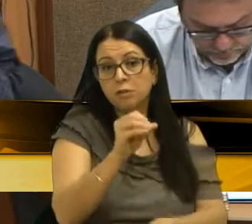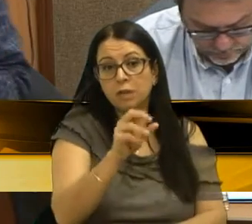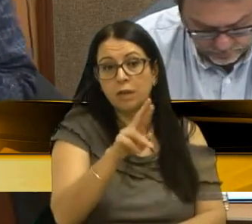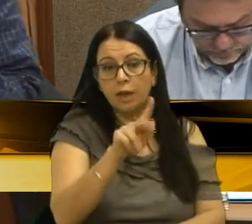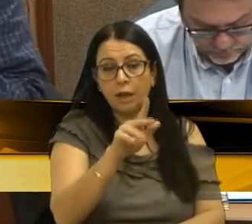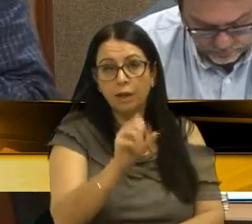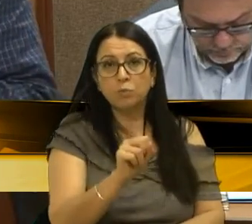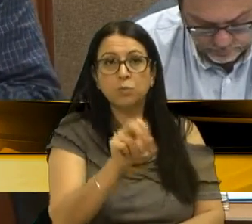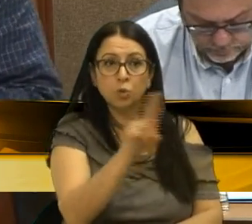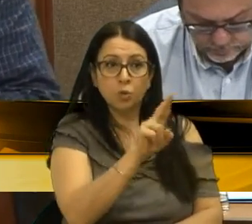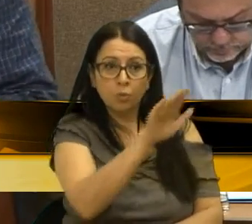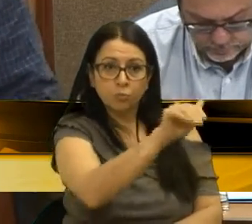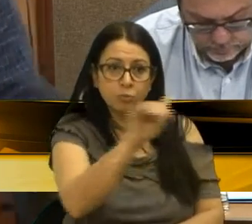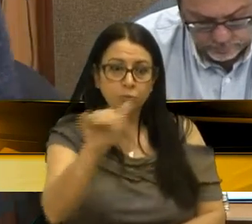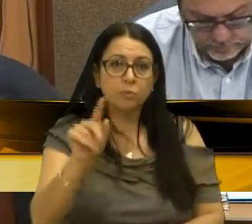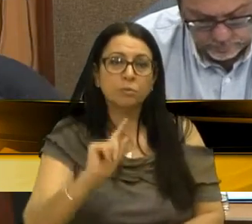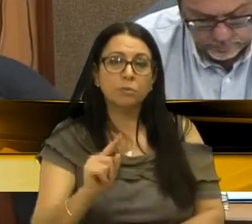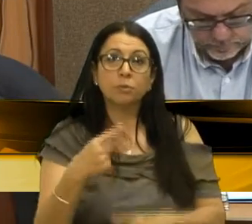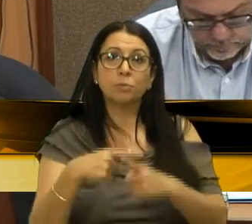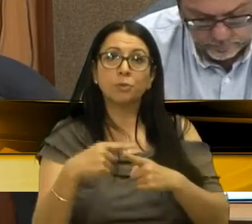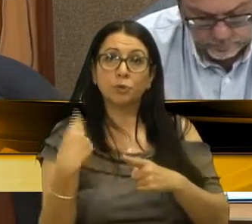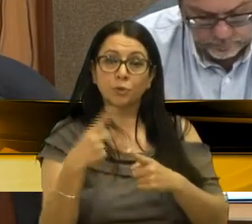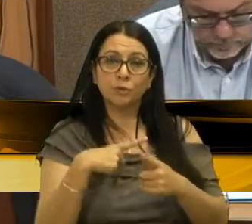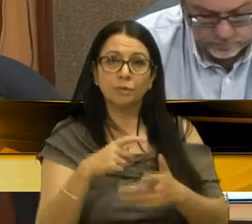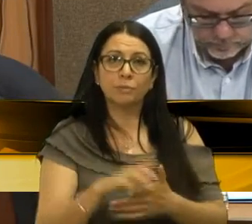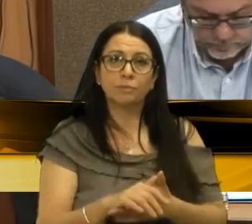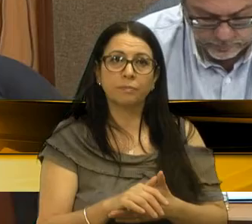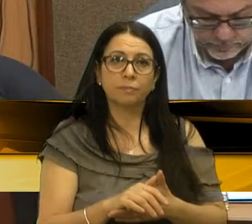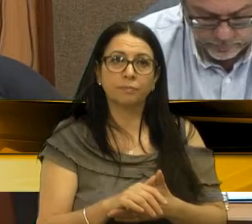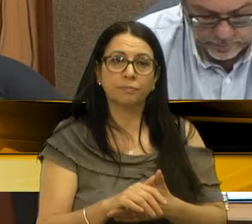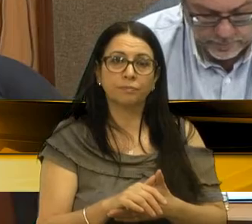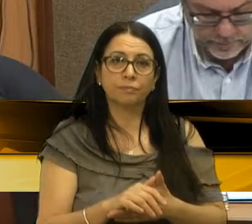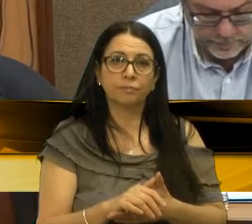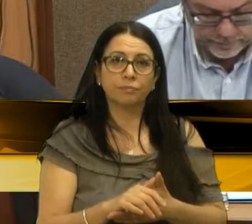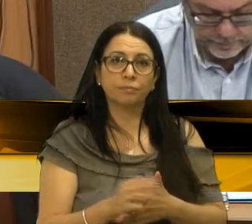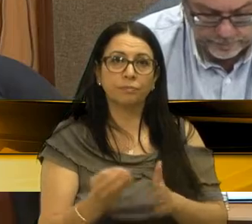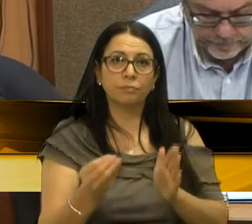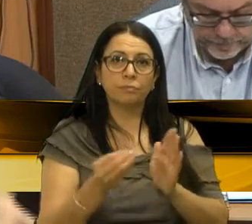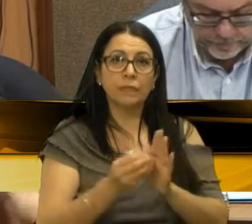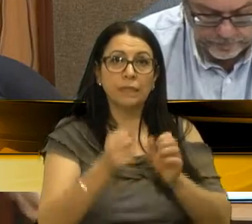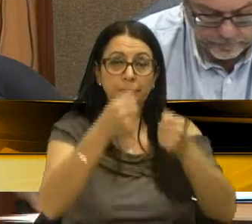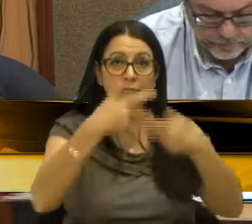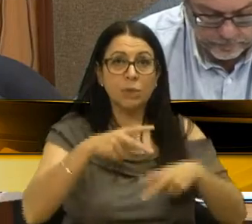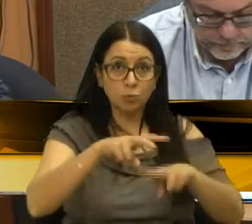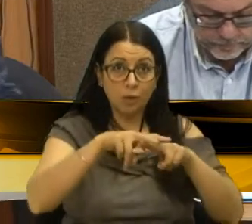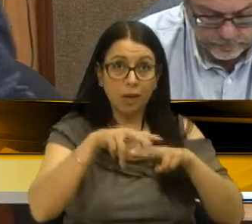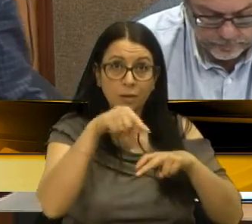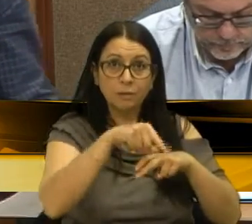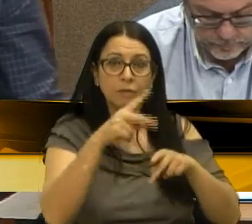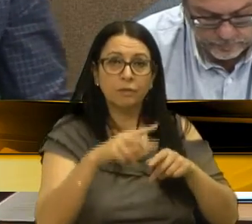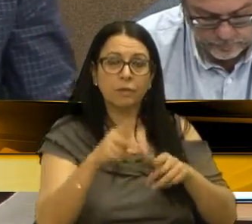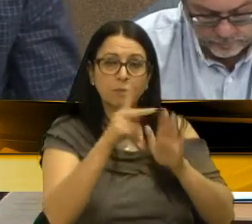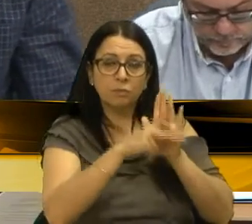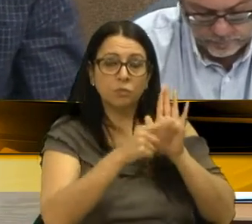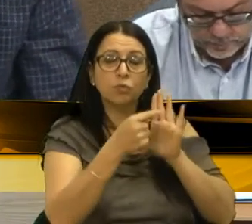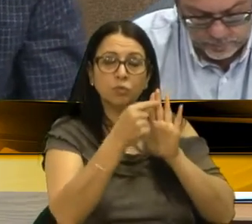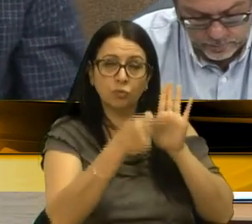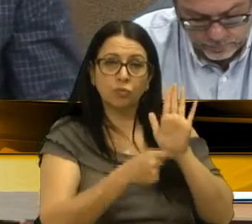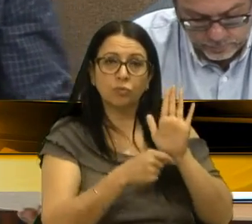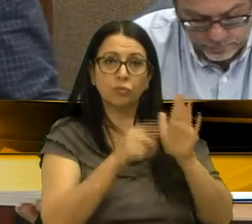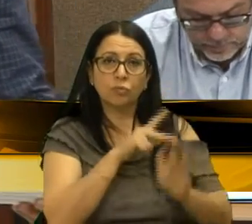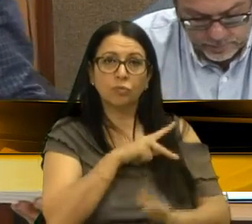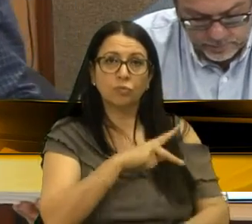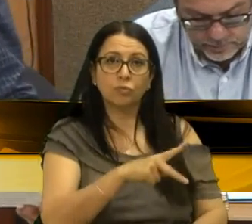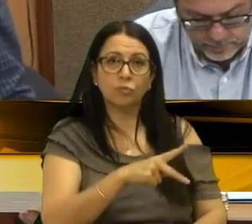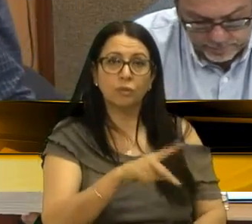nomeação, porque nós temos, segundo o que está na exposição de motivos e o que preconiza o projeto, presidente,